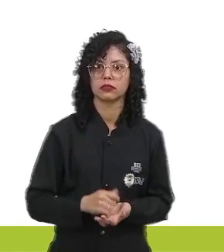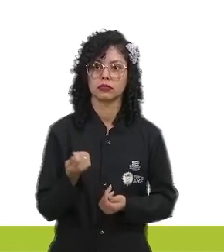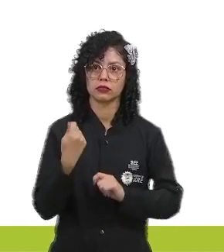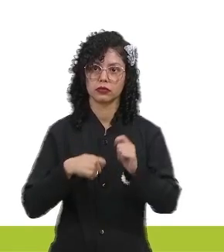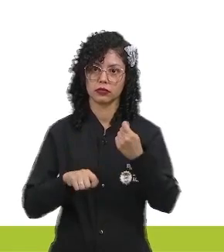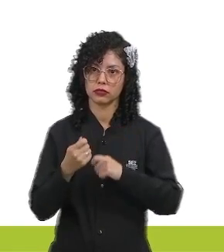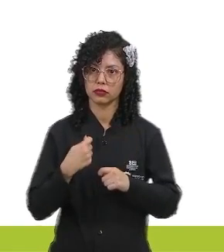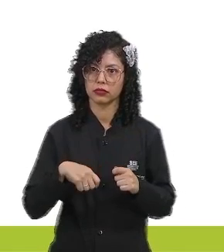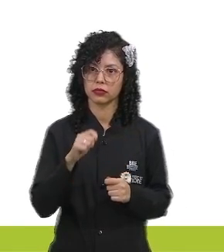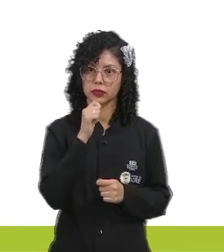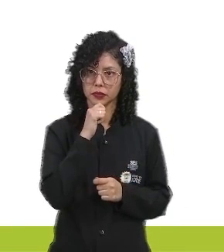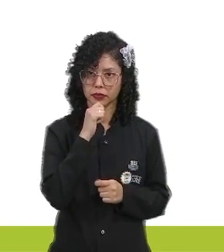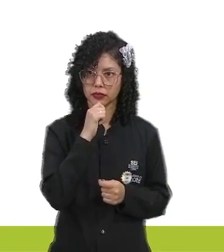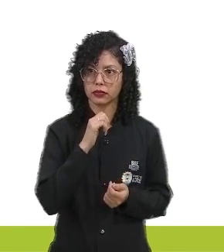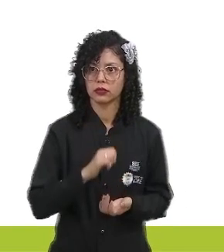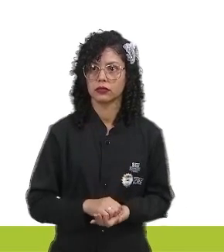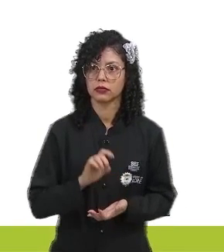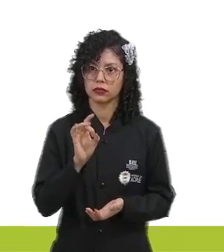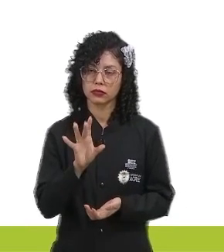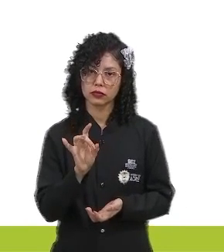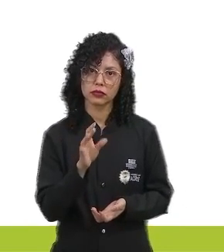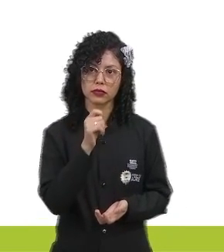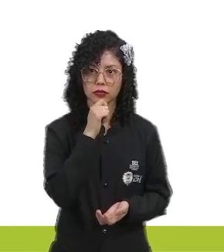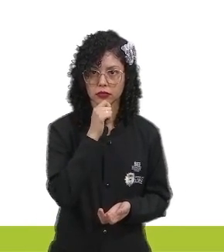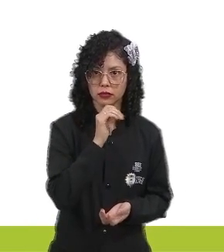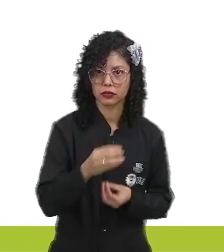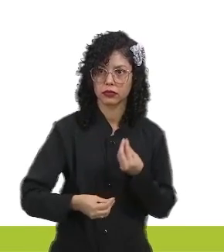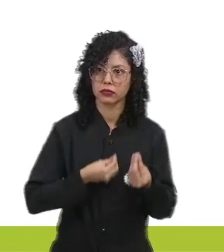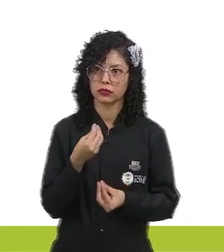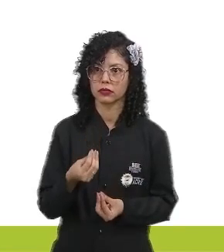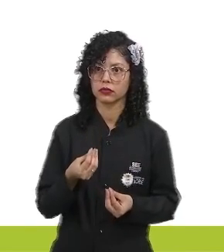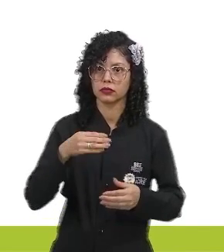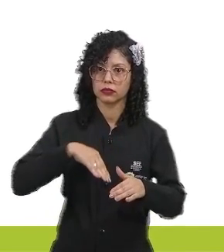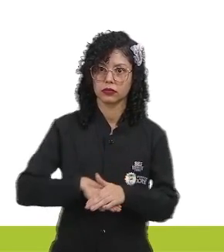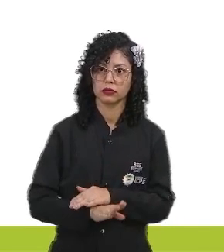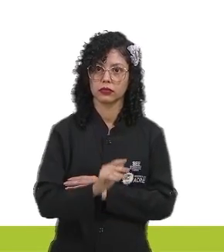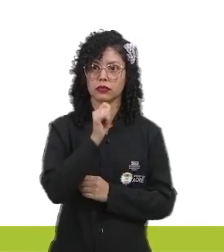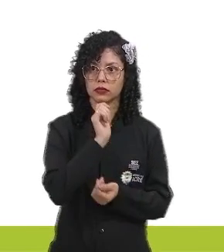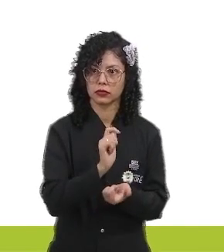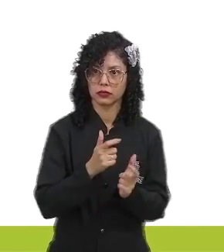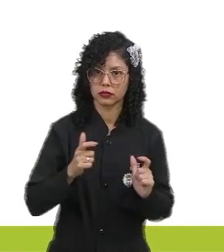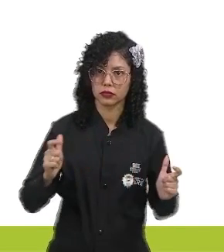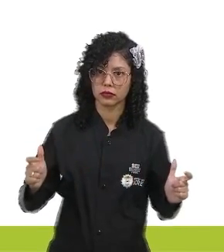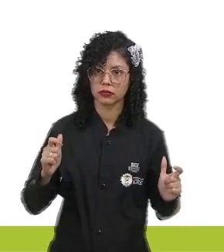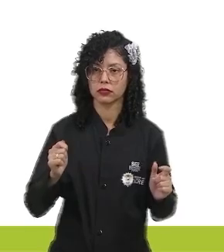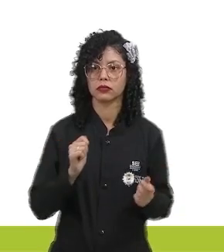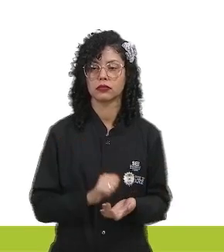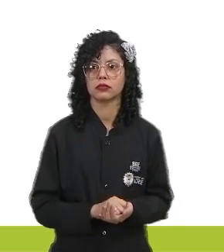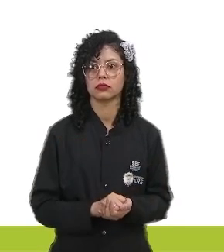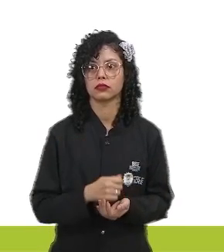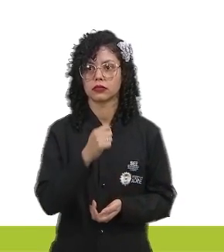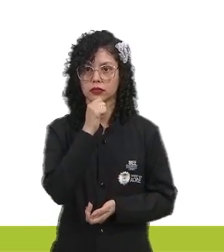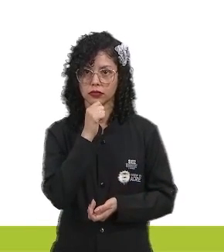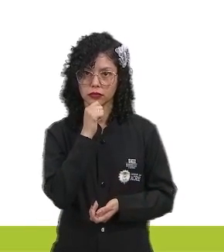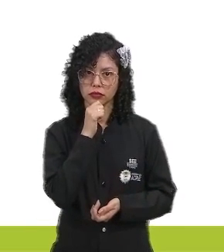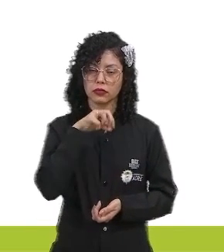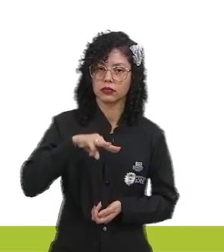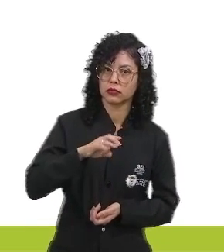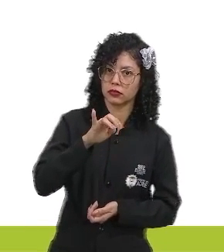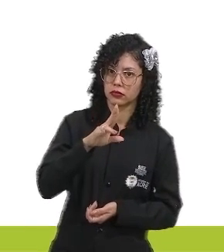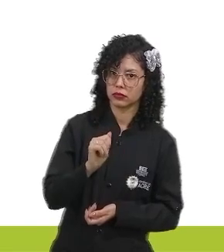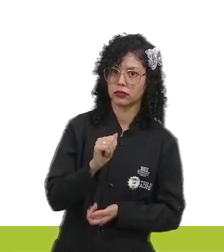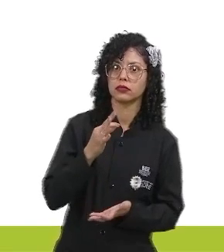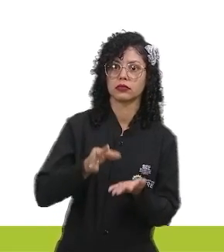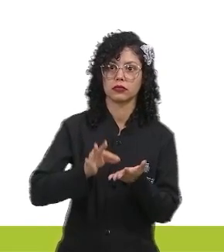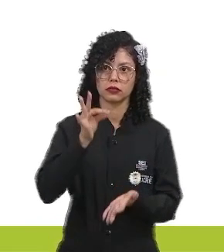economia equilibrada. Só que, como eu já falei, né, o armazenamento ele foi muito grande, né? Então, a comissão de membros da rede de